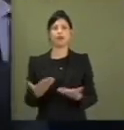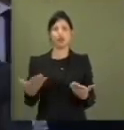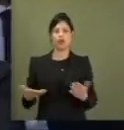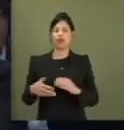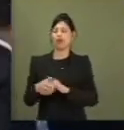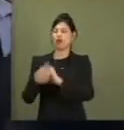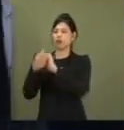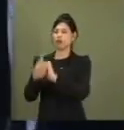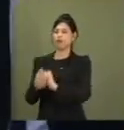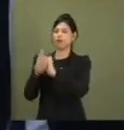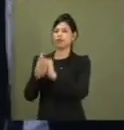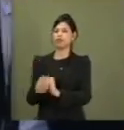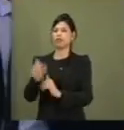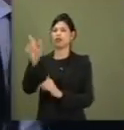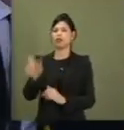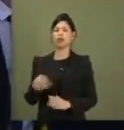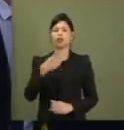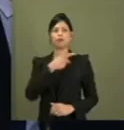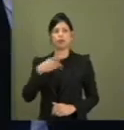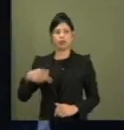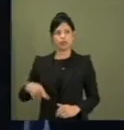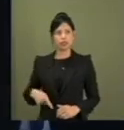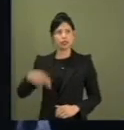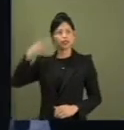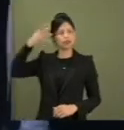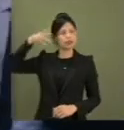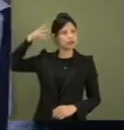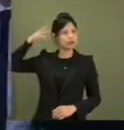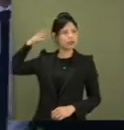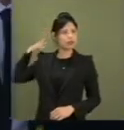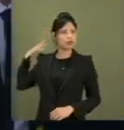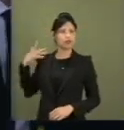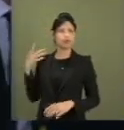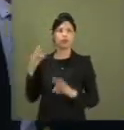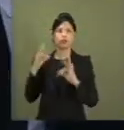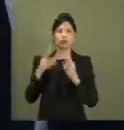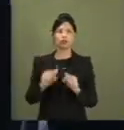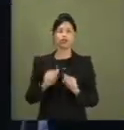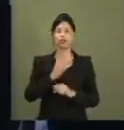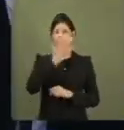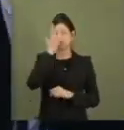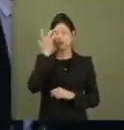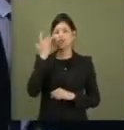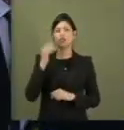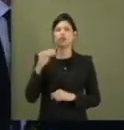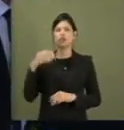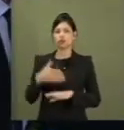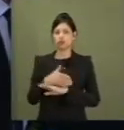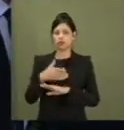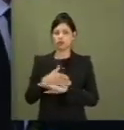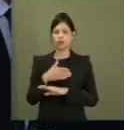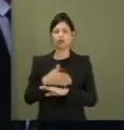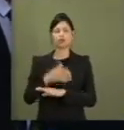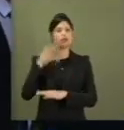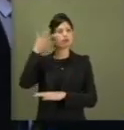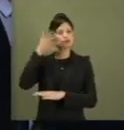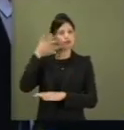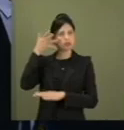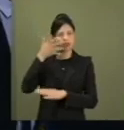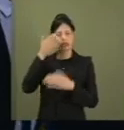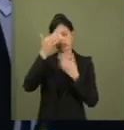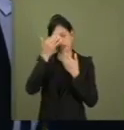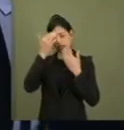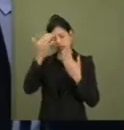palavra e mesmo aqueles que ainda não usaram, pela solidariedade ao povo